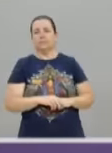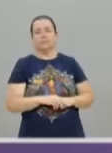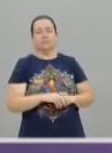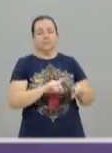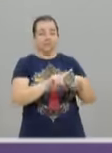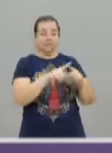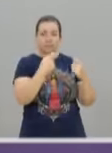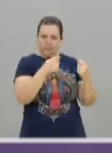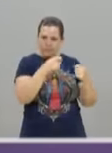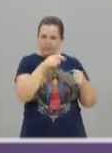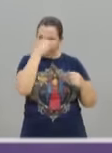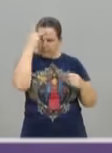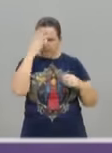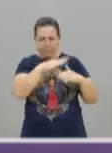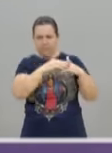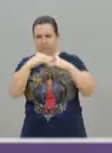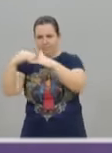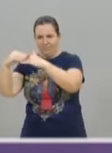levá-lo